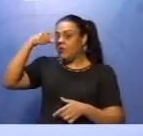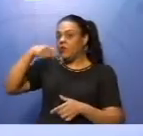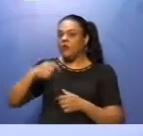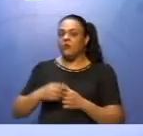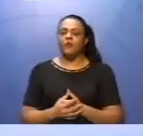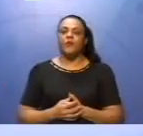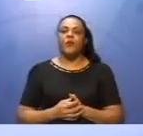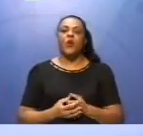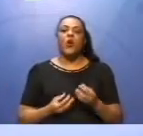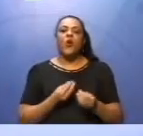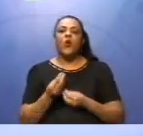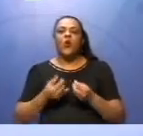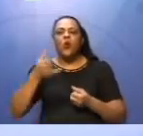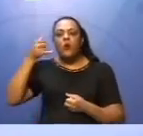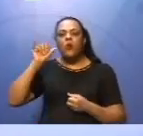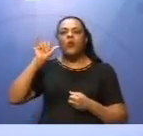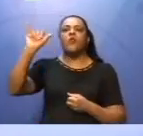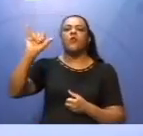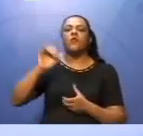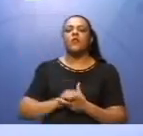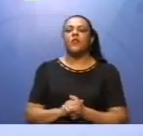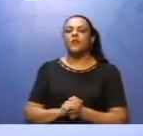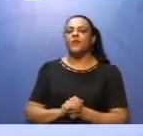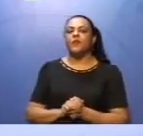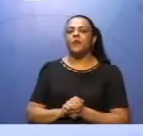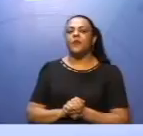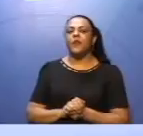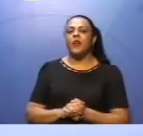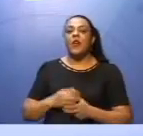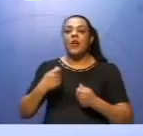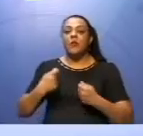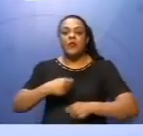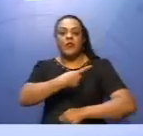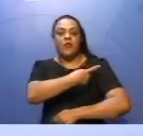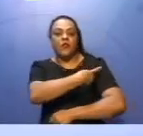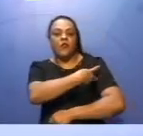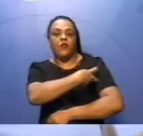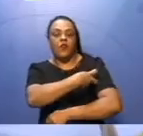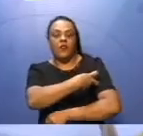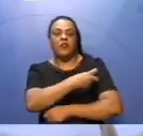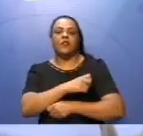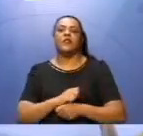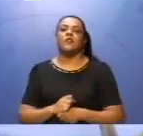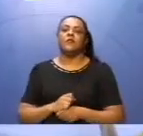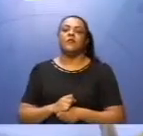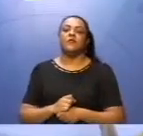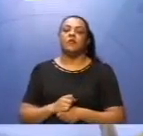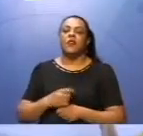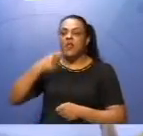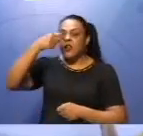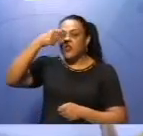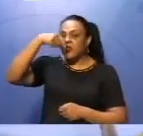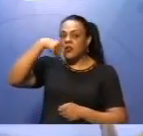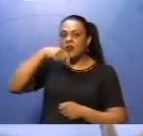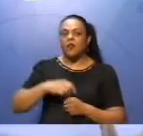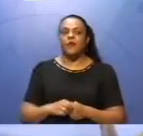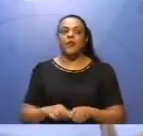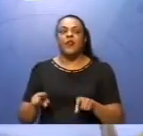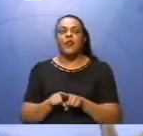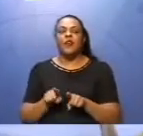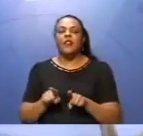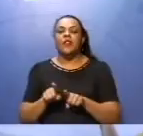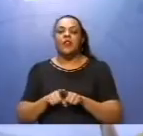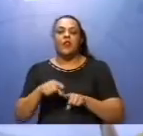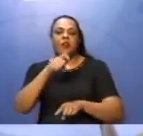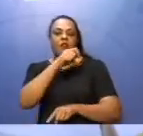forma de prevenção, na verdade, é a vacinação contra a gripe. Então, nós temos aqui a vacina contra a